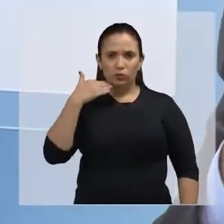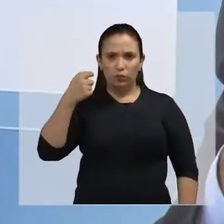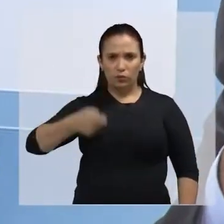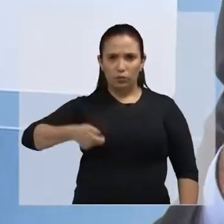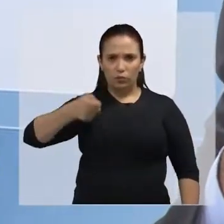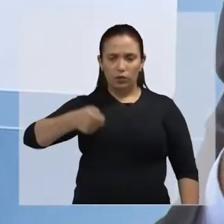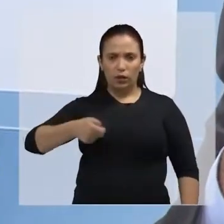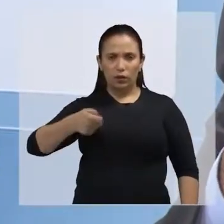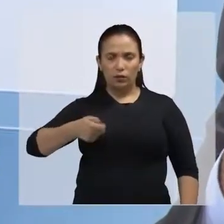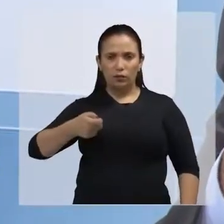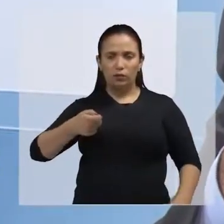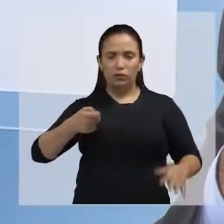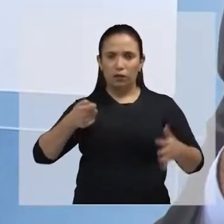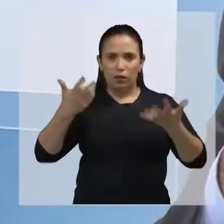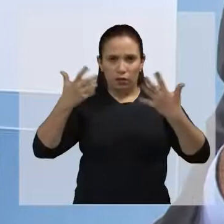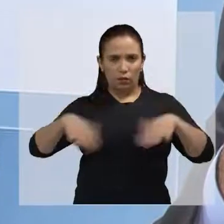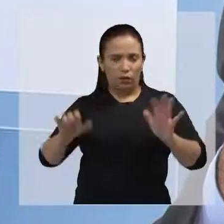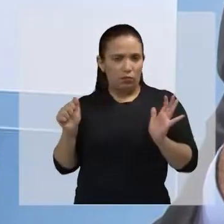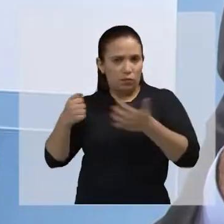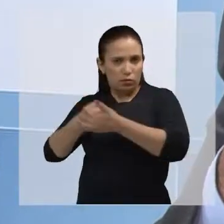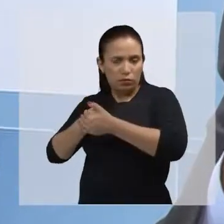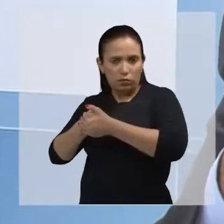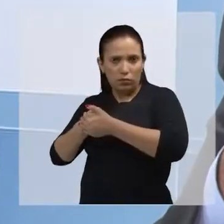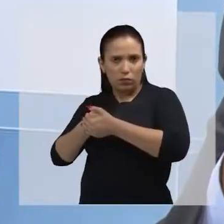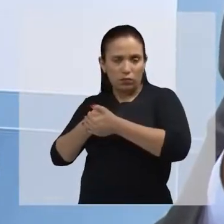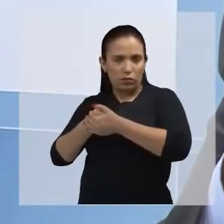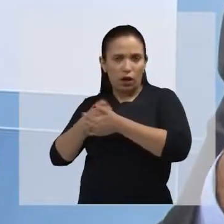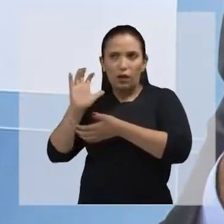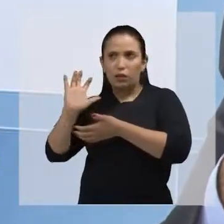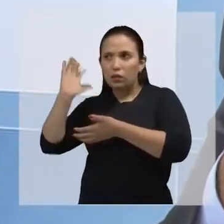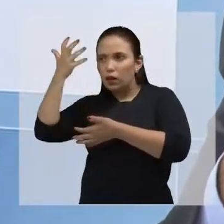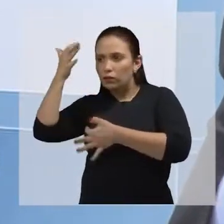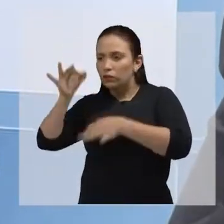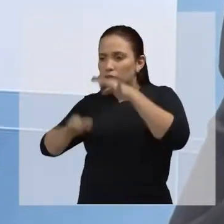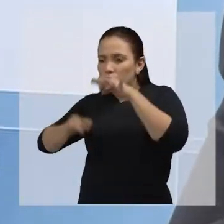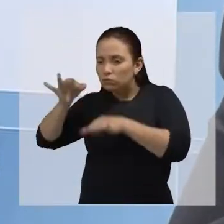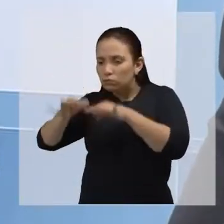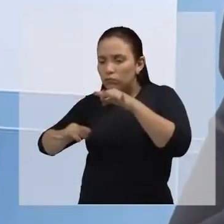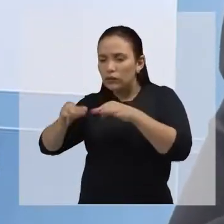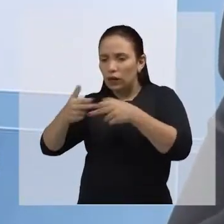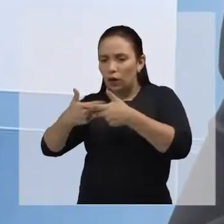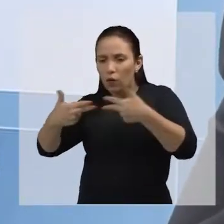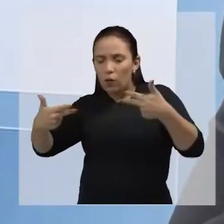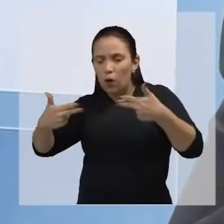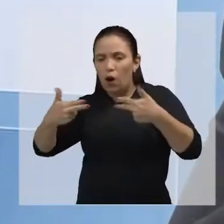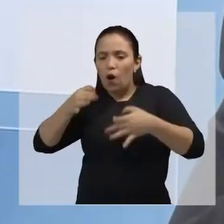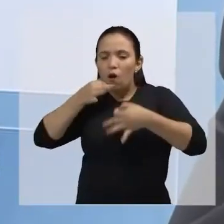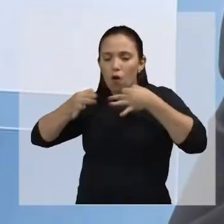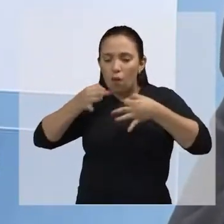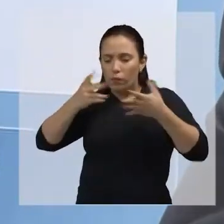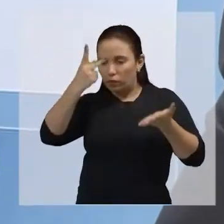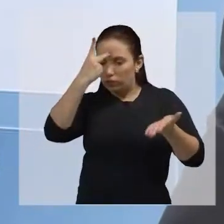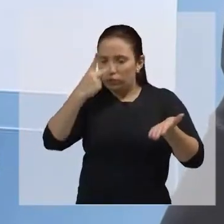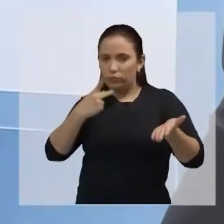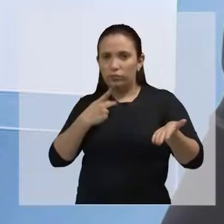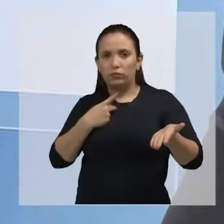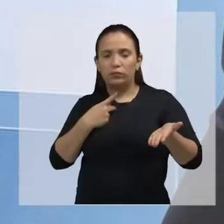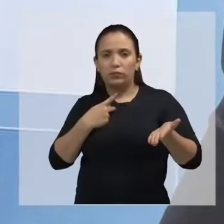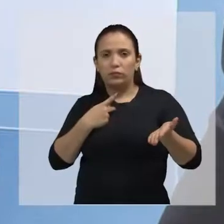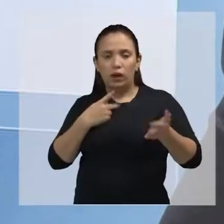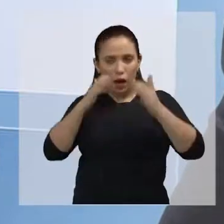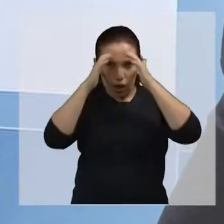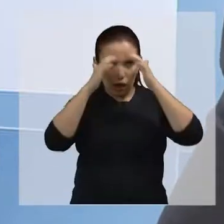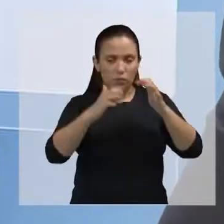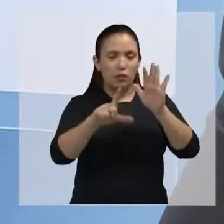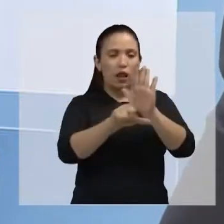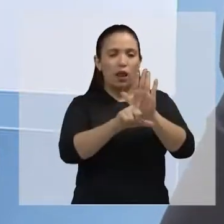um tribunal, ele possa tomar a decisão que ele quer, não é de acordo com o juridiquês,